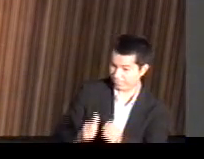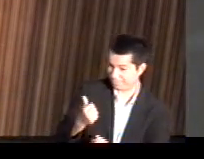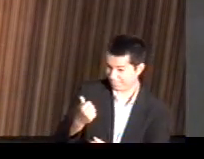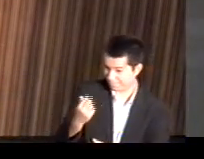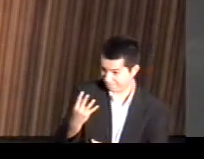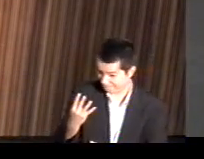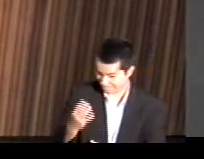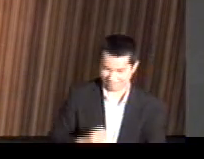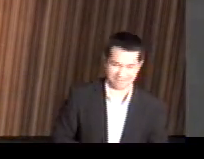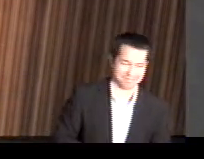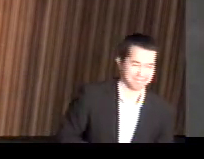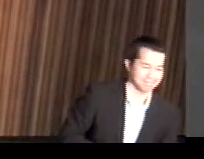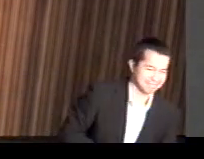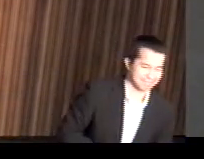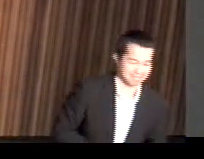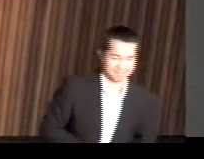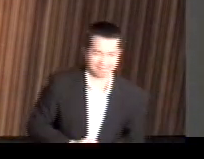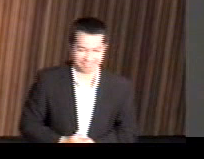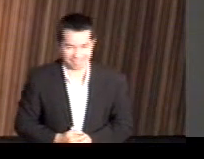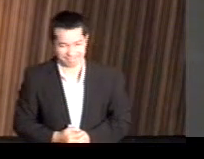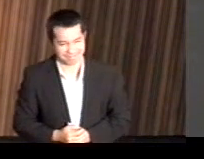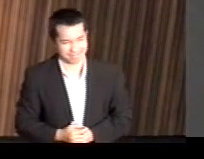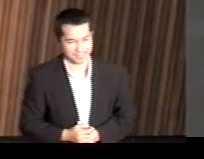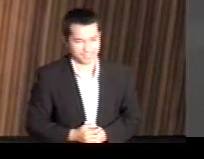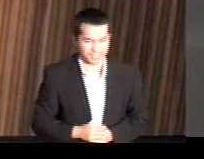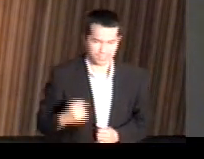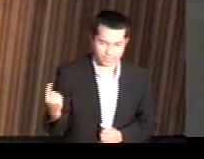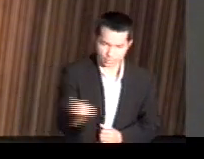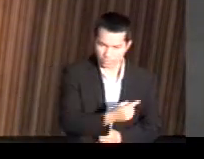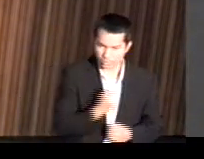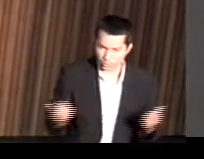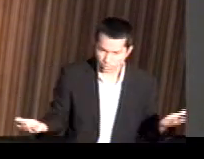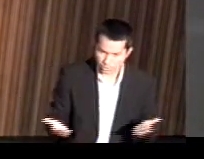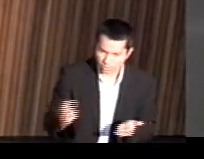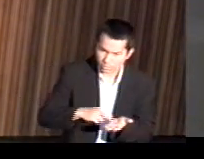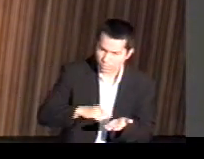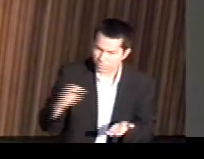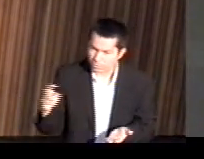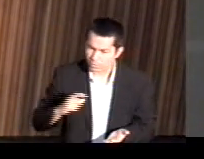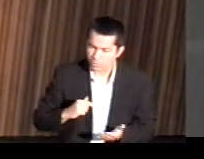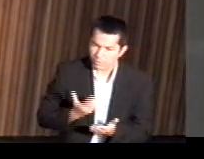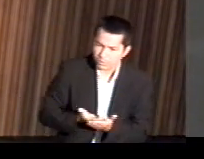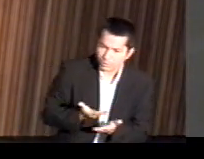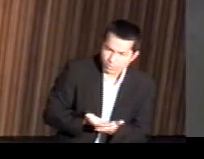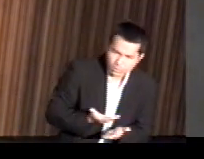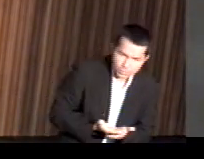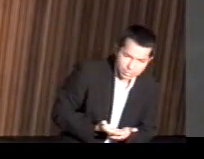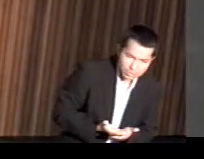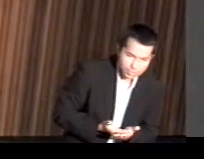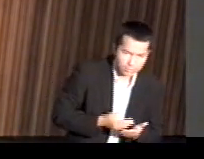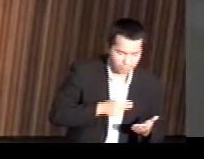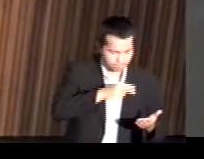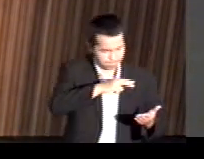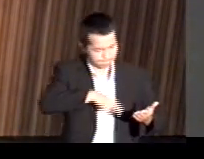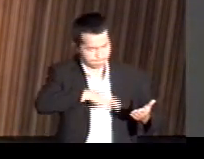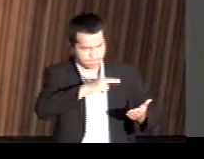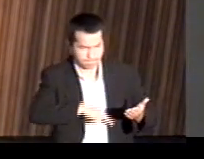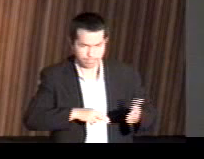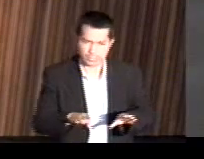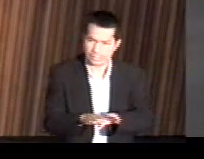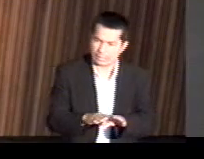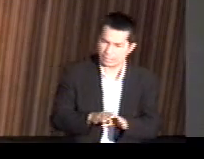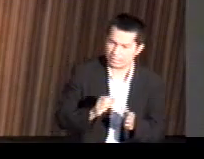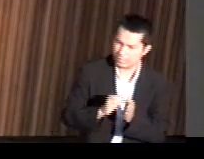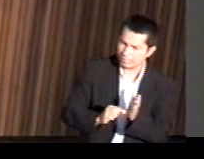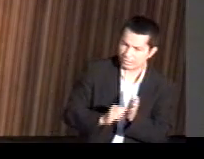em Gênesis capítulo 14 e nós vamos meditar nesse trecho da palavra de Deus nos